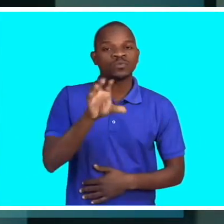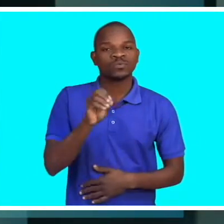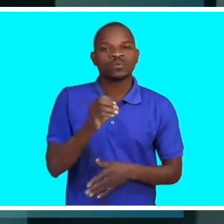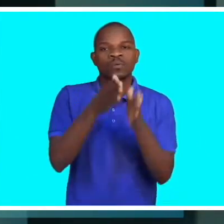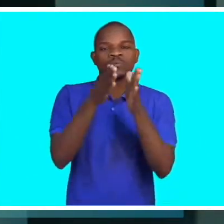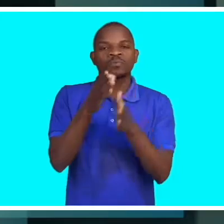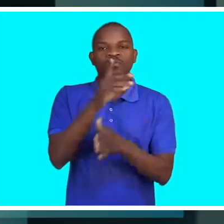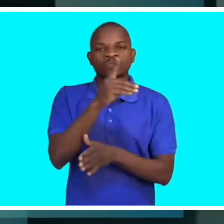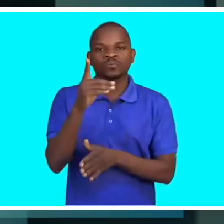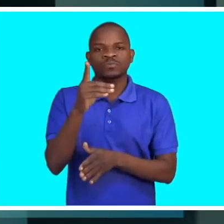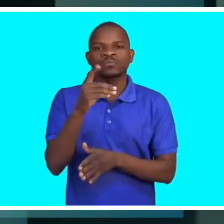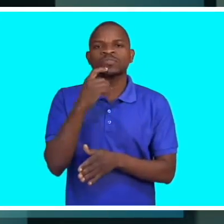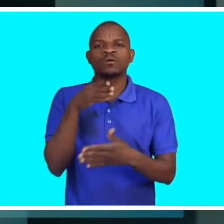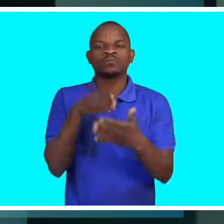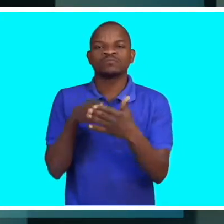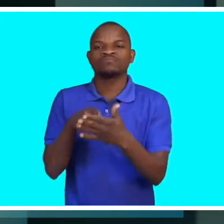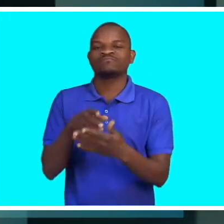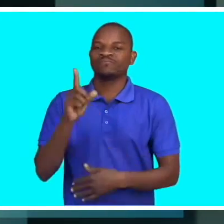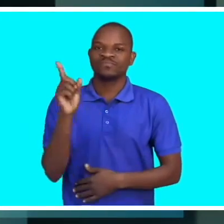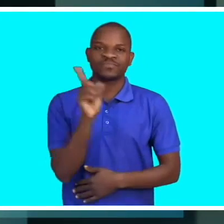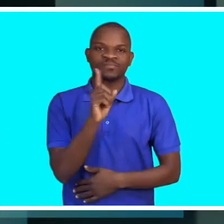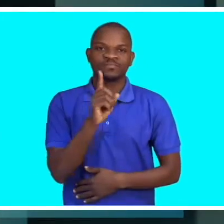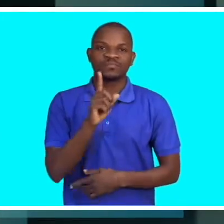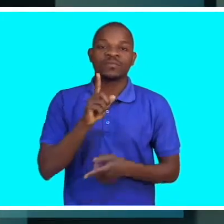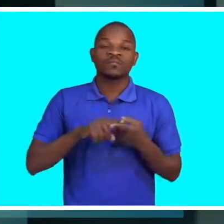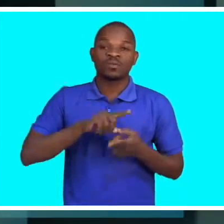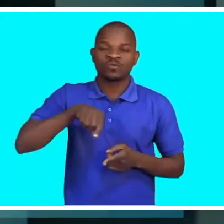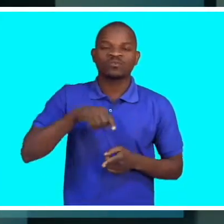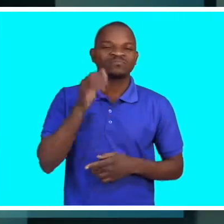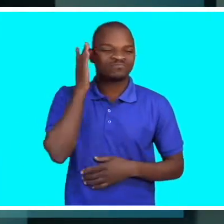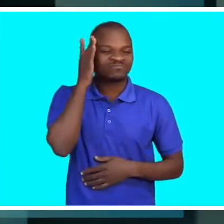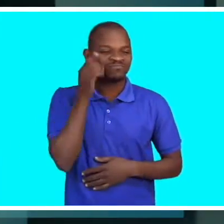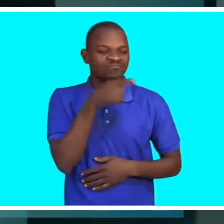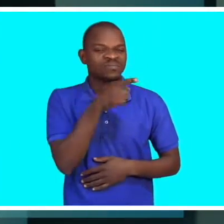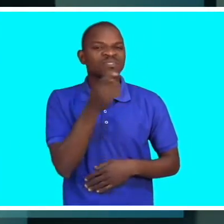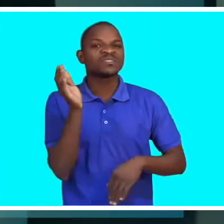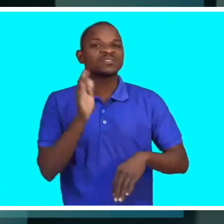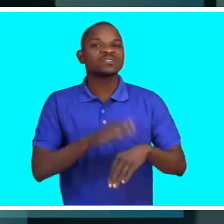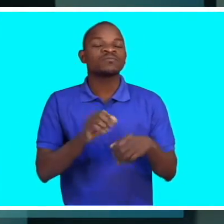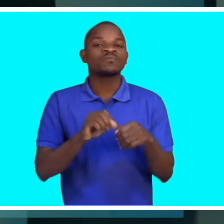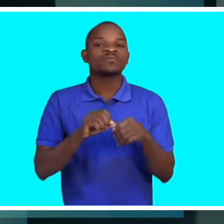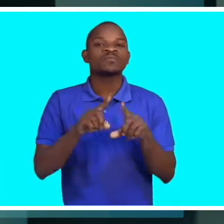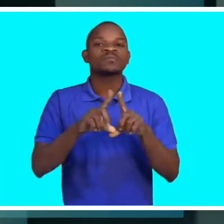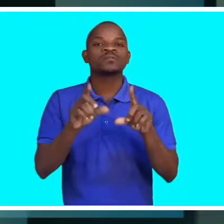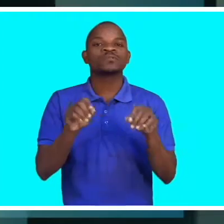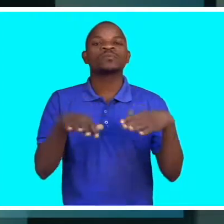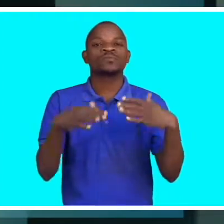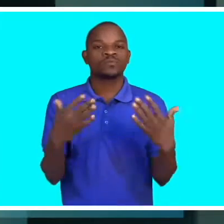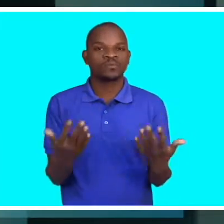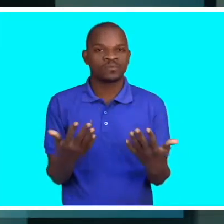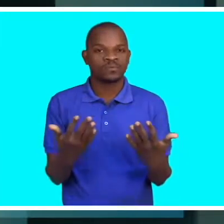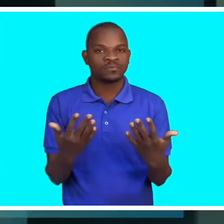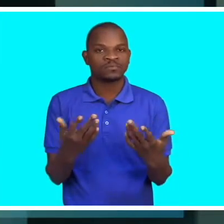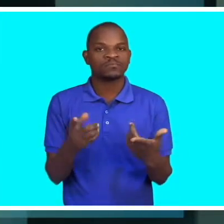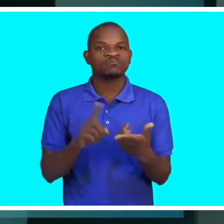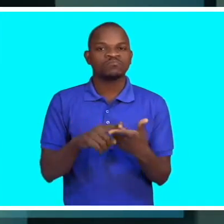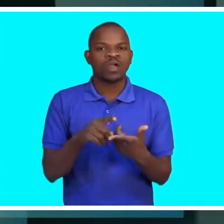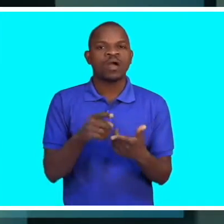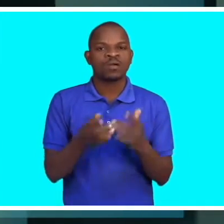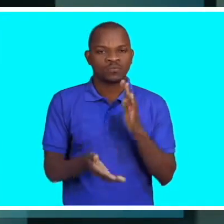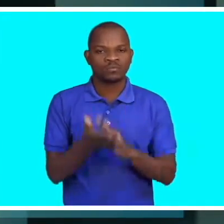o que uma pessoa com deficiência física não pode fazer. Então, nós exploramos aquilo que são os potenciais, o